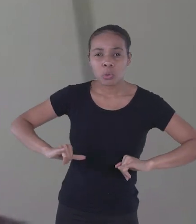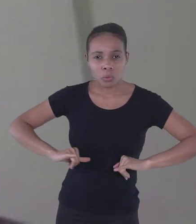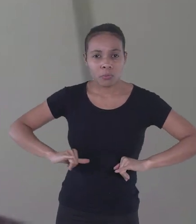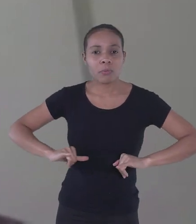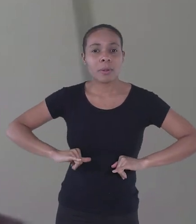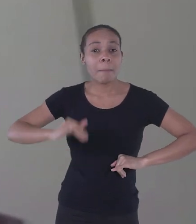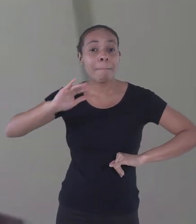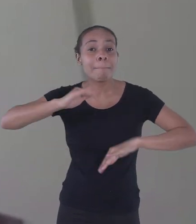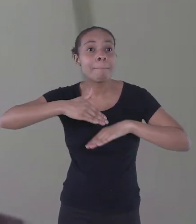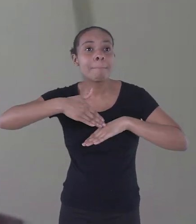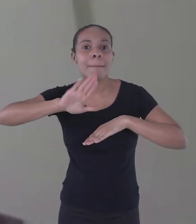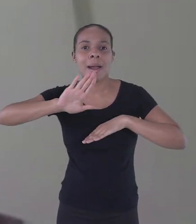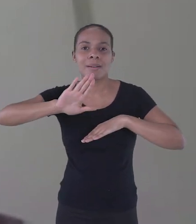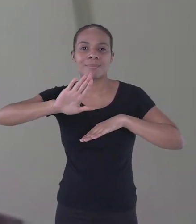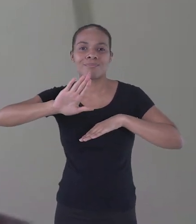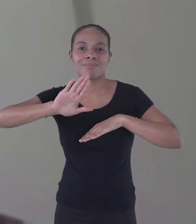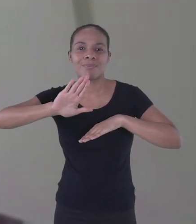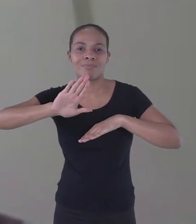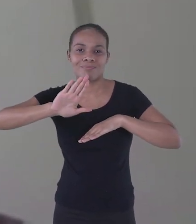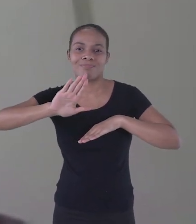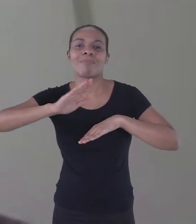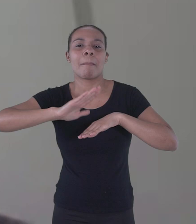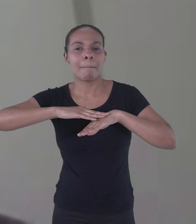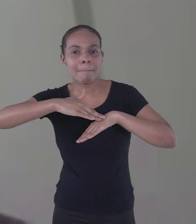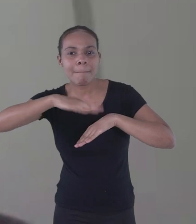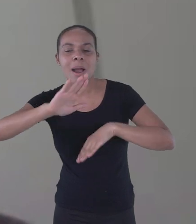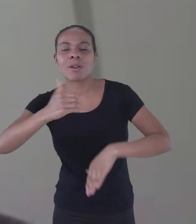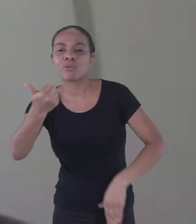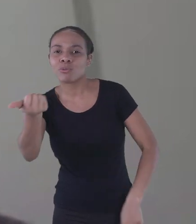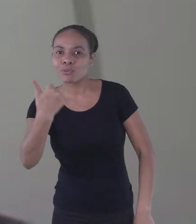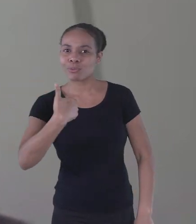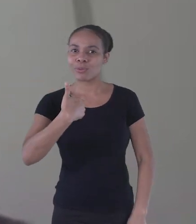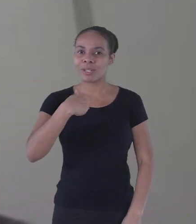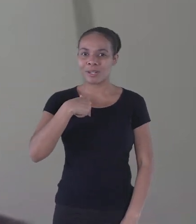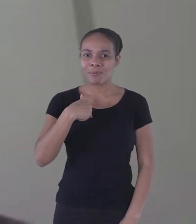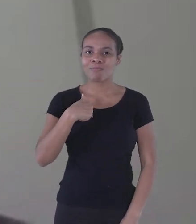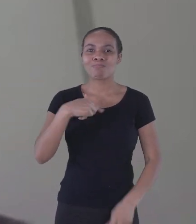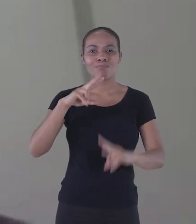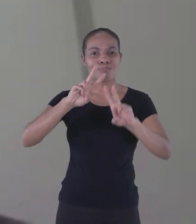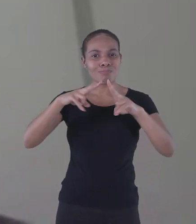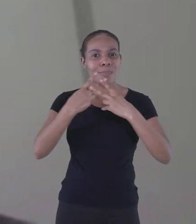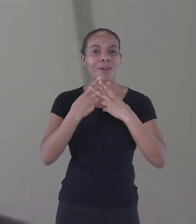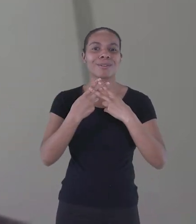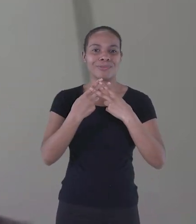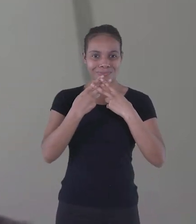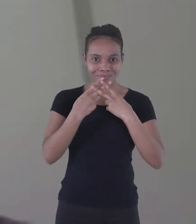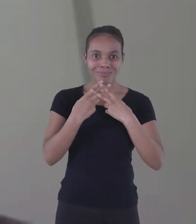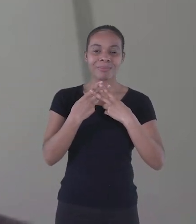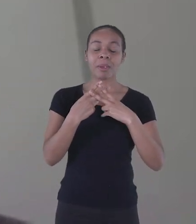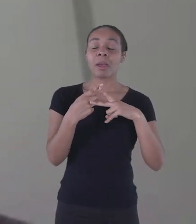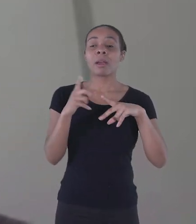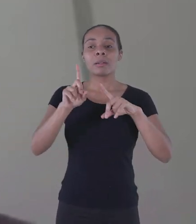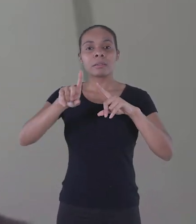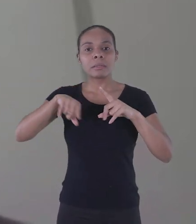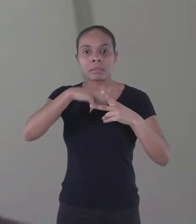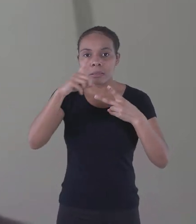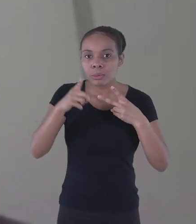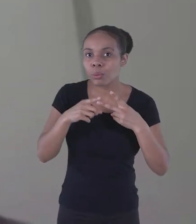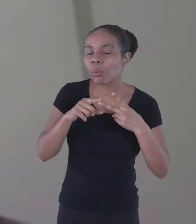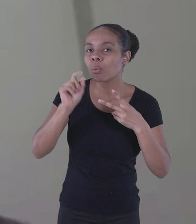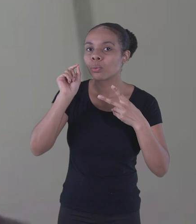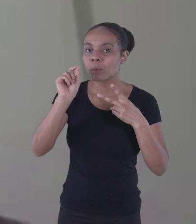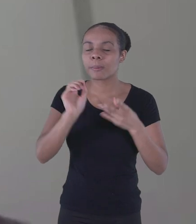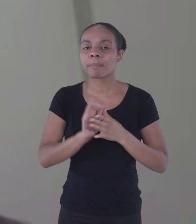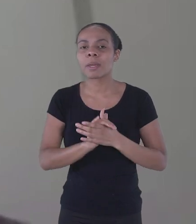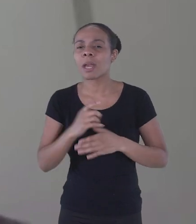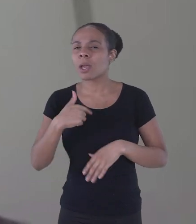dentro. E segundo, eu realmente não me preocupava muito com a forma,